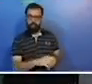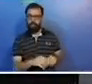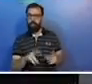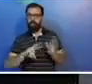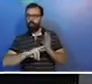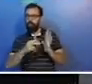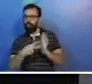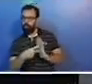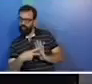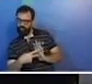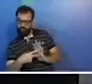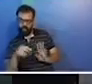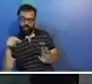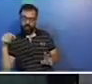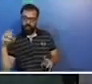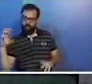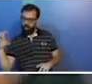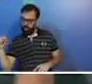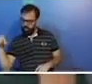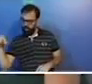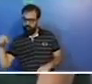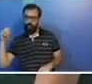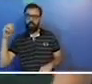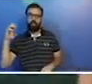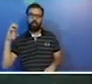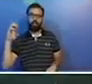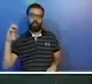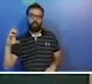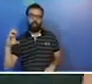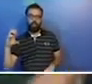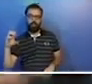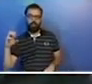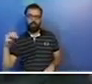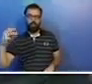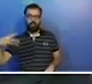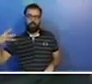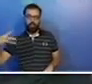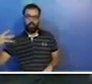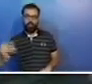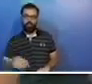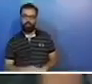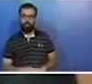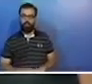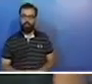alimentando de outro carnívoro. Então, mais uma verdadeira, correta.